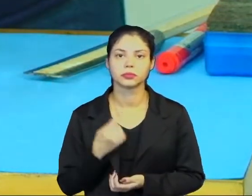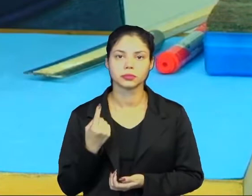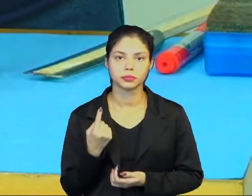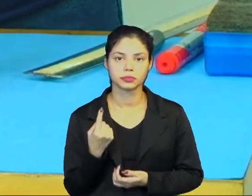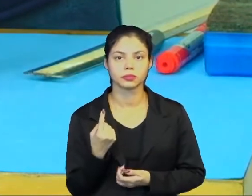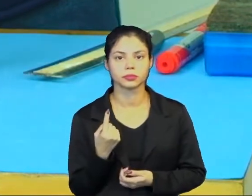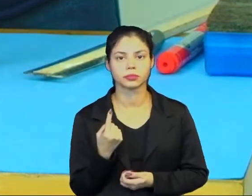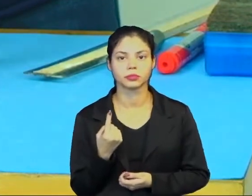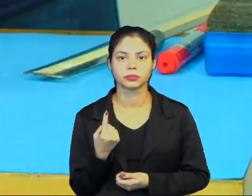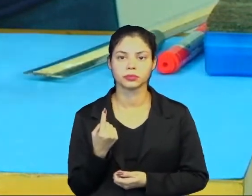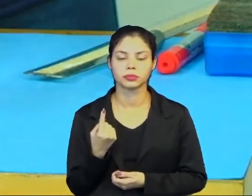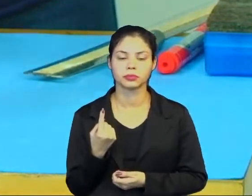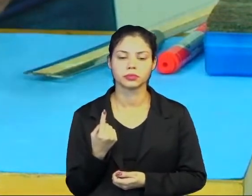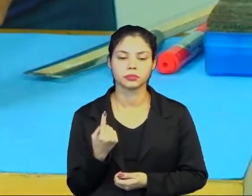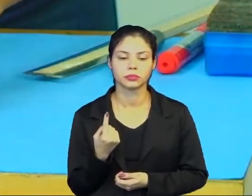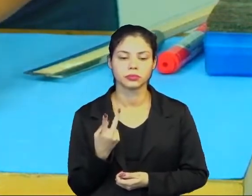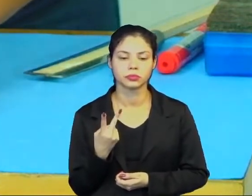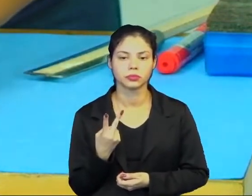1,